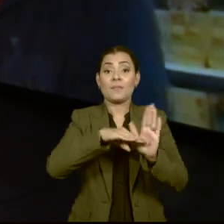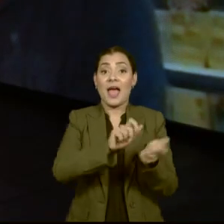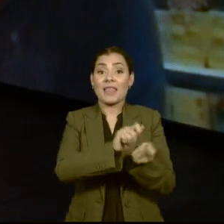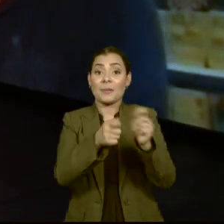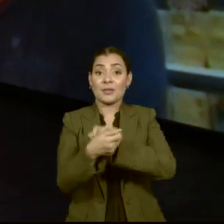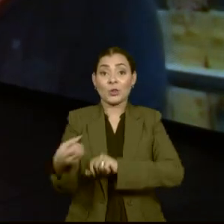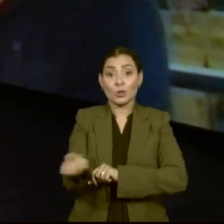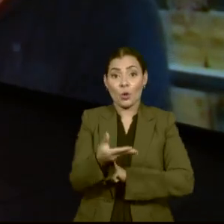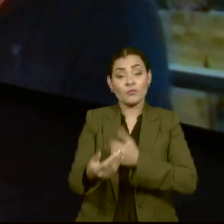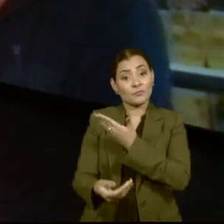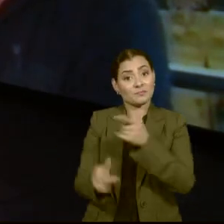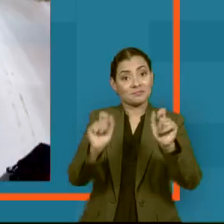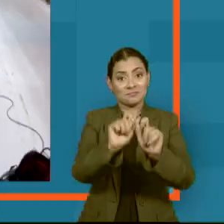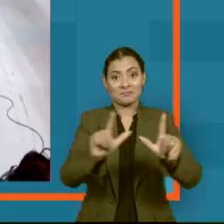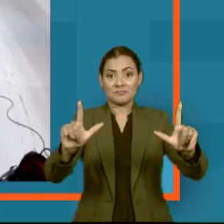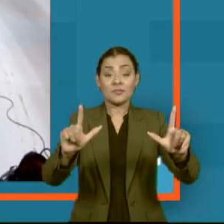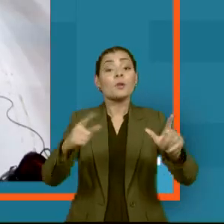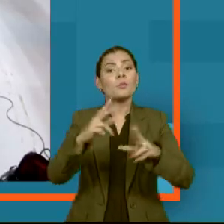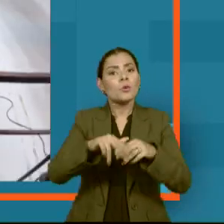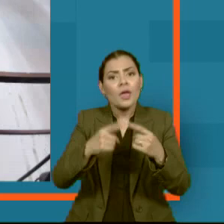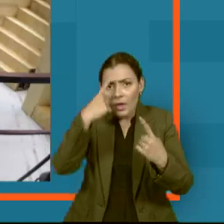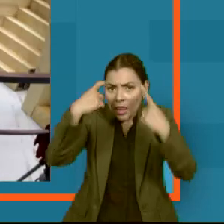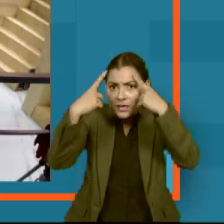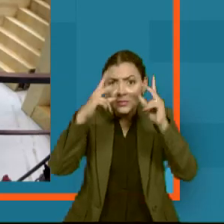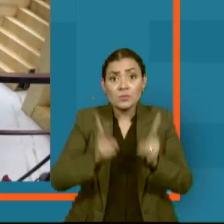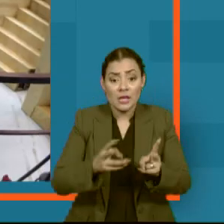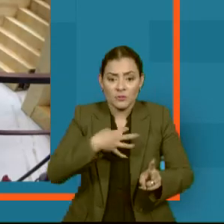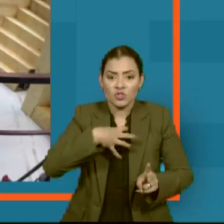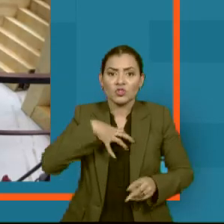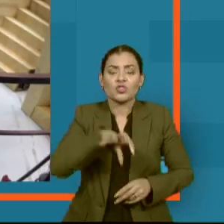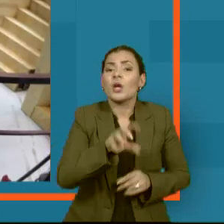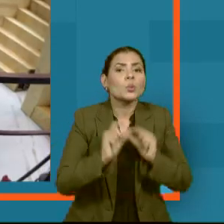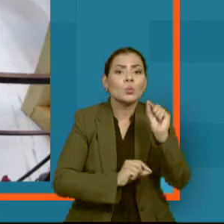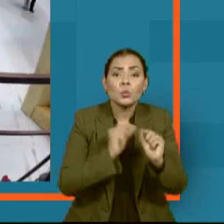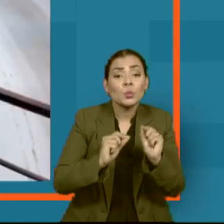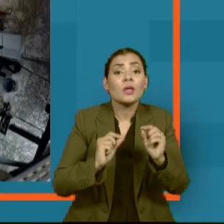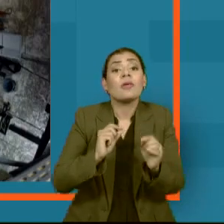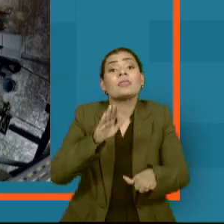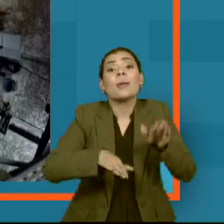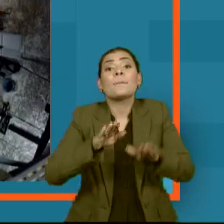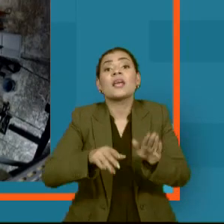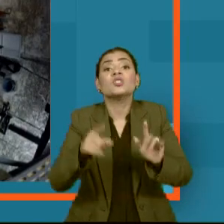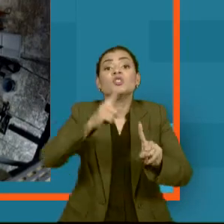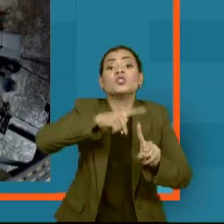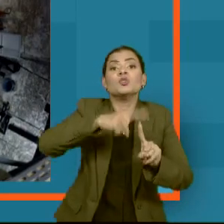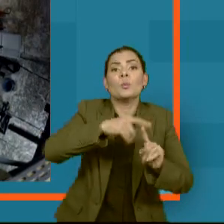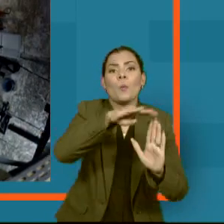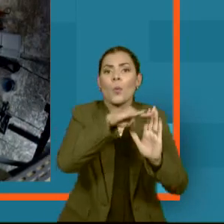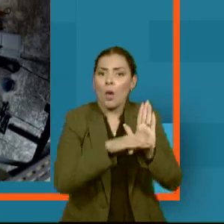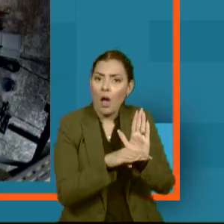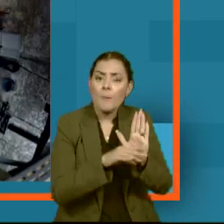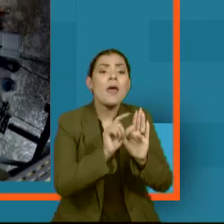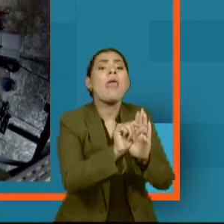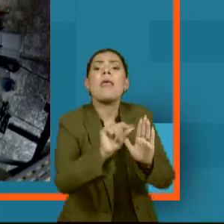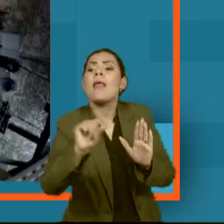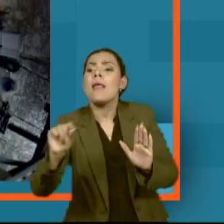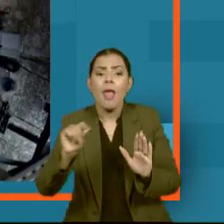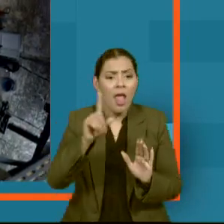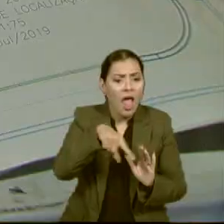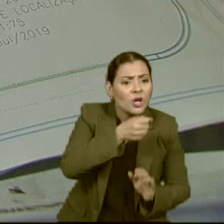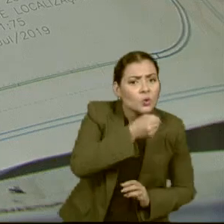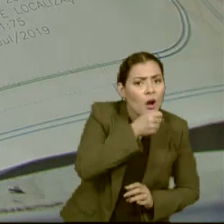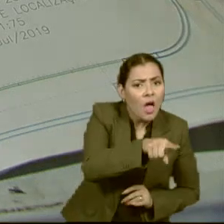Tivemos que colocar um painel de LED. A criação tem que sempre ser feita dependendo do gênero do programa, quem que é o público